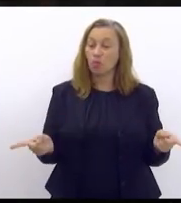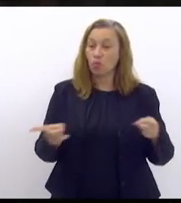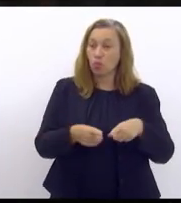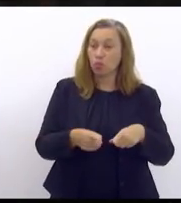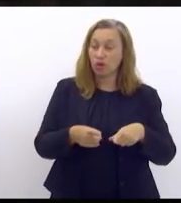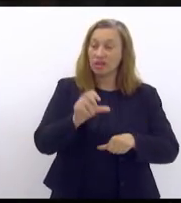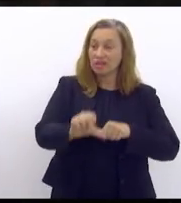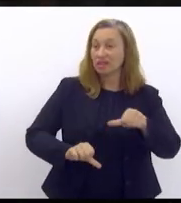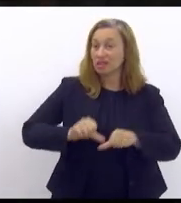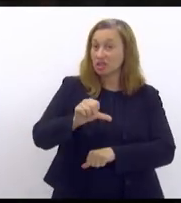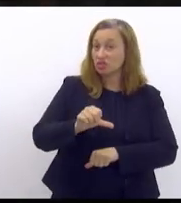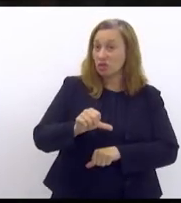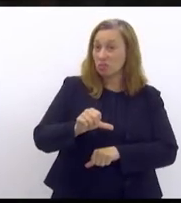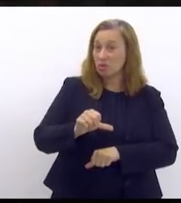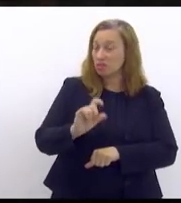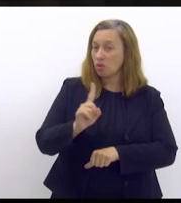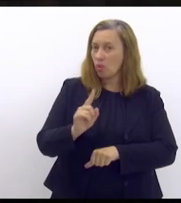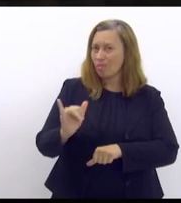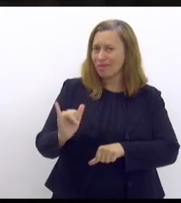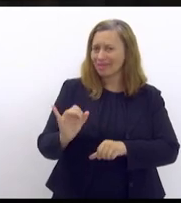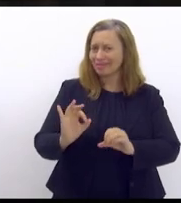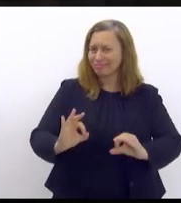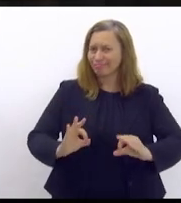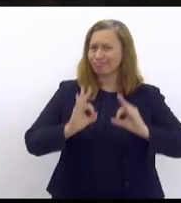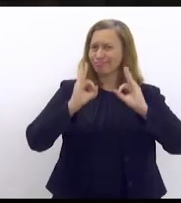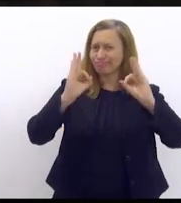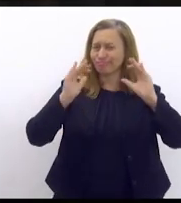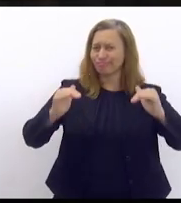em definitiva, não é mais extraordinária. Não.